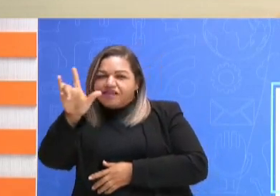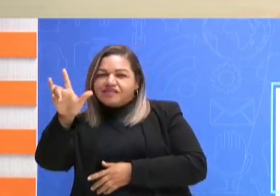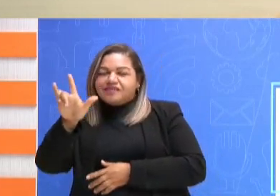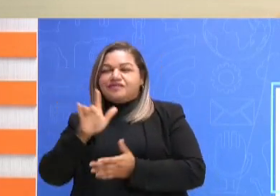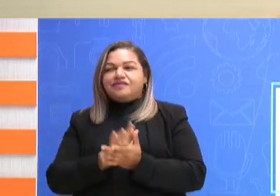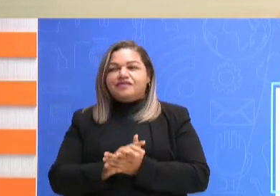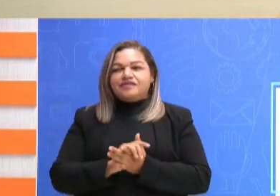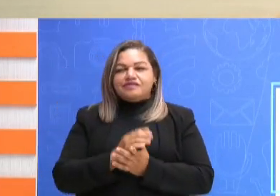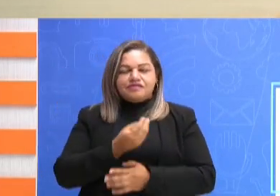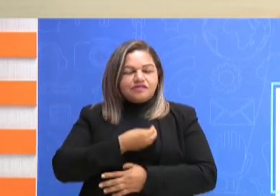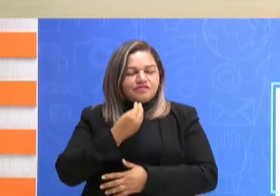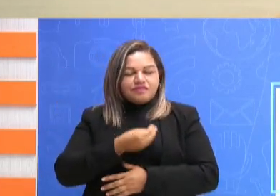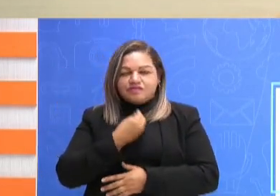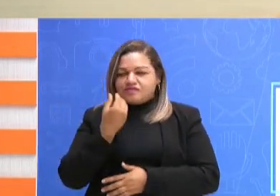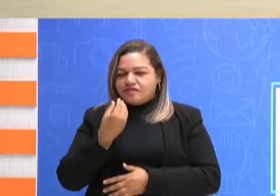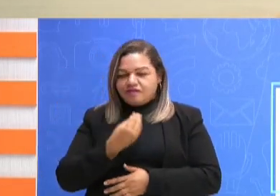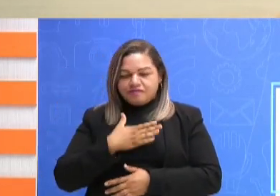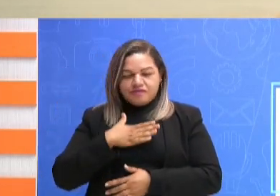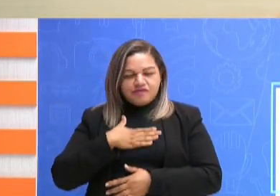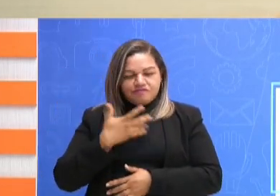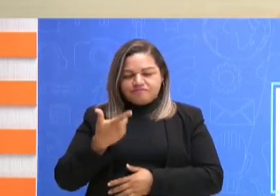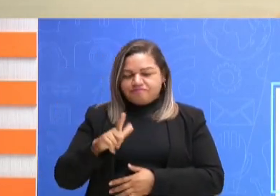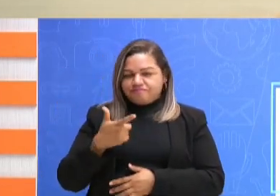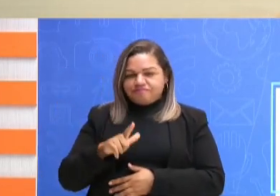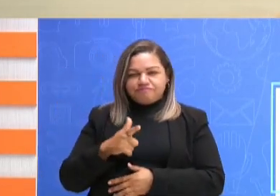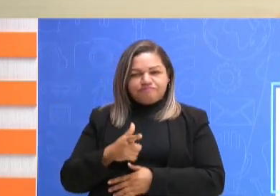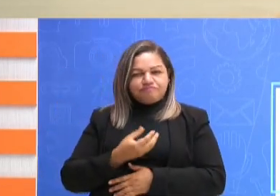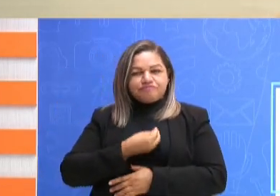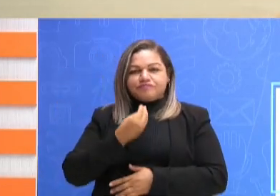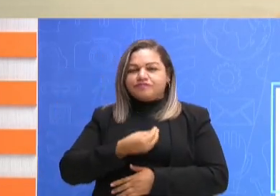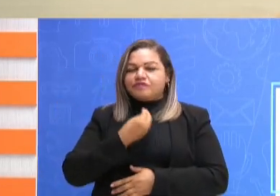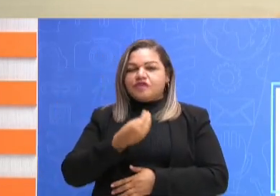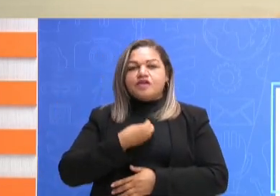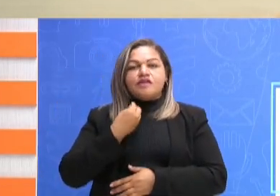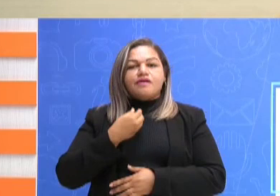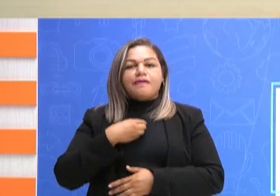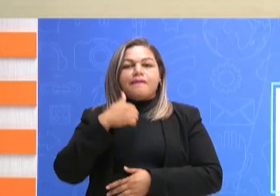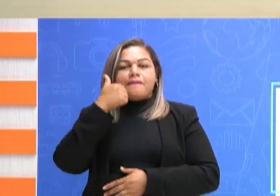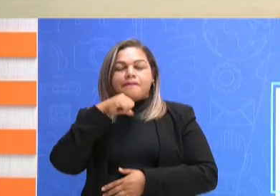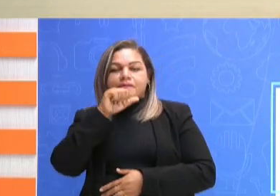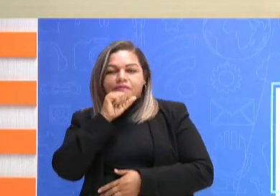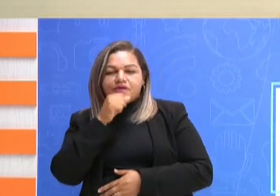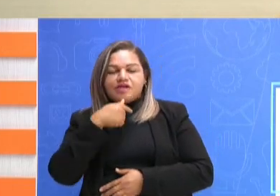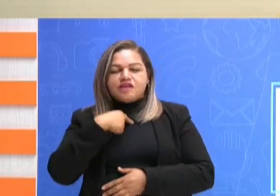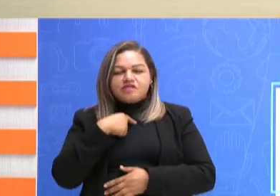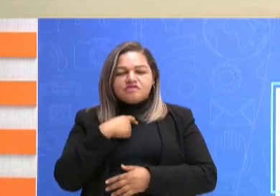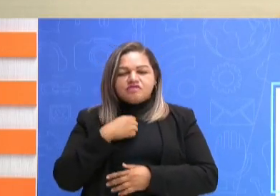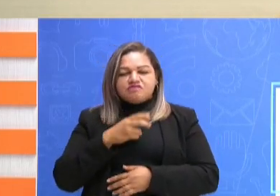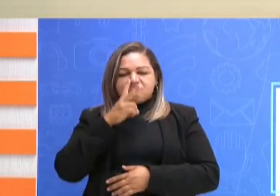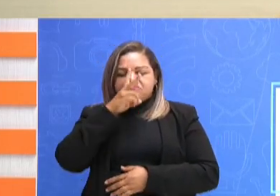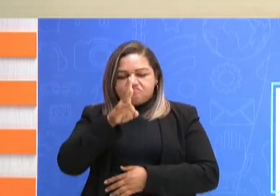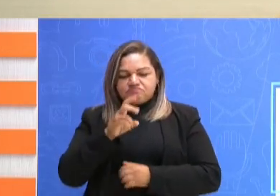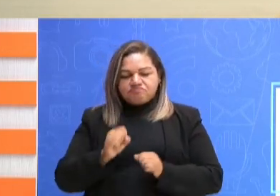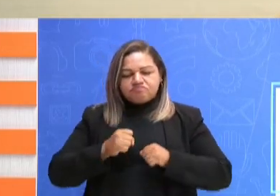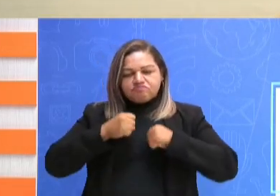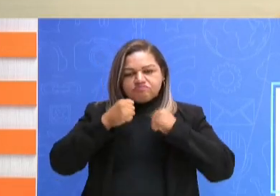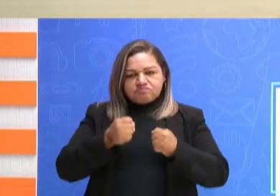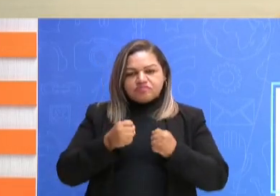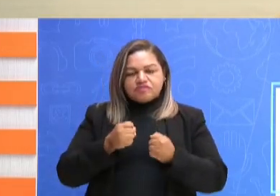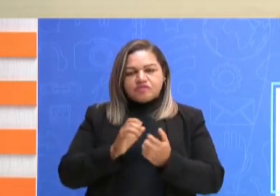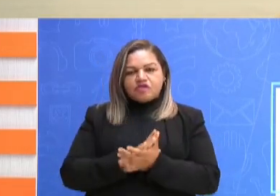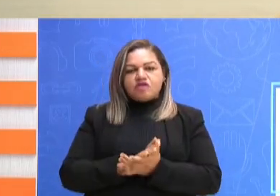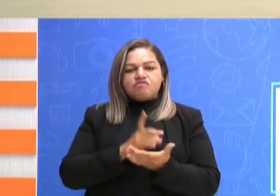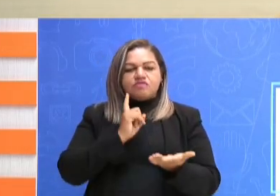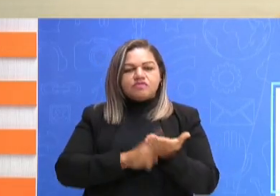senhora a vida não tem sentido. Mãe, é pela senhora que eu continuo firme e erguendo, mantendo